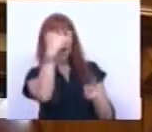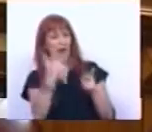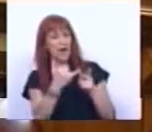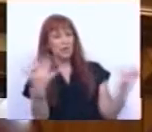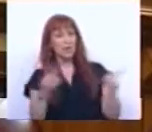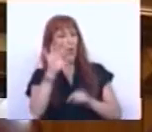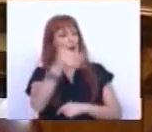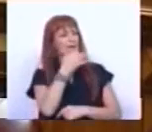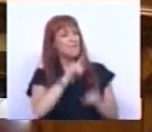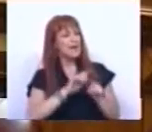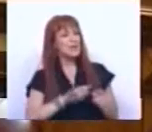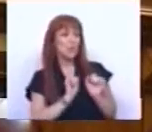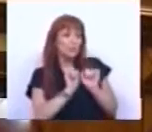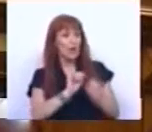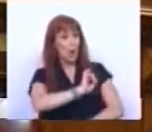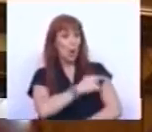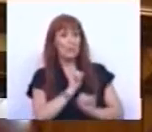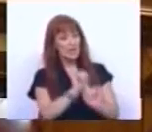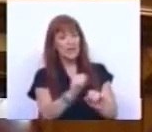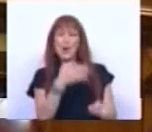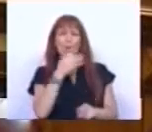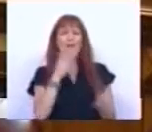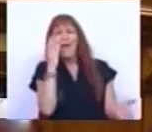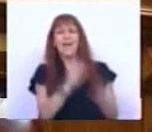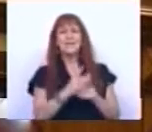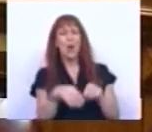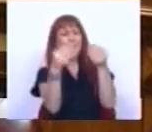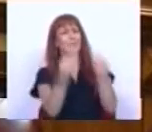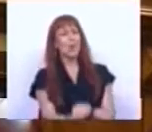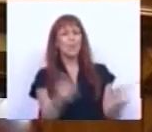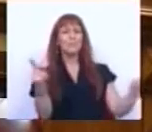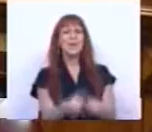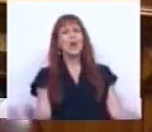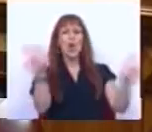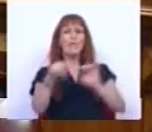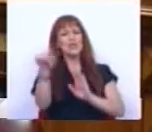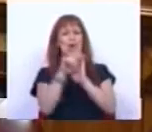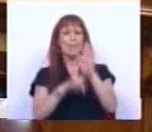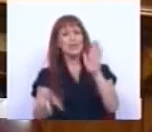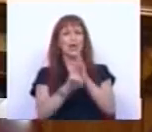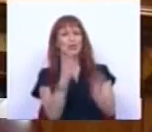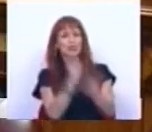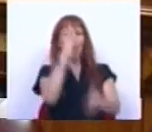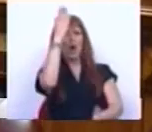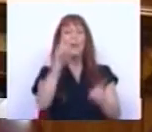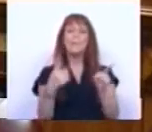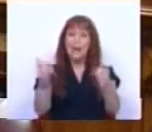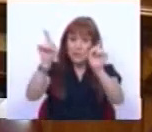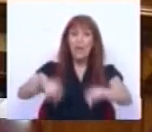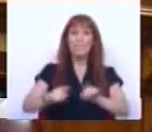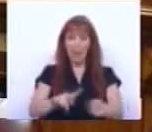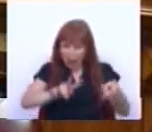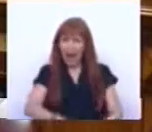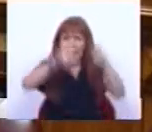Segundo, quando falamos de reserva de competências, não falamos apenas da construção de novas normas legislativas, mas sim também